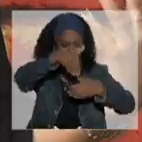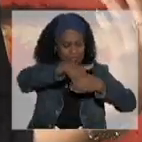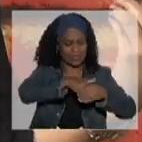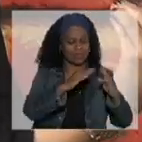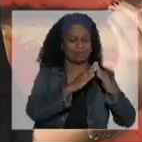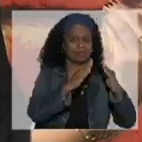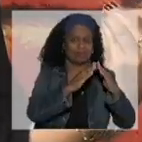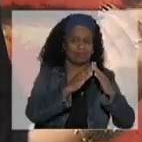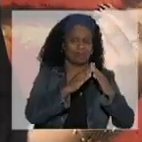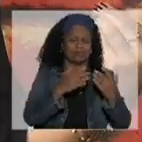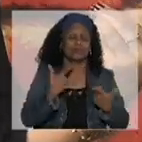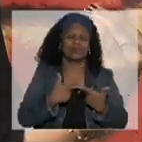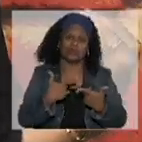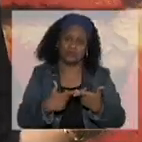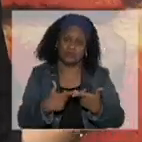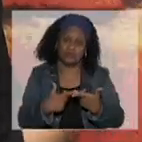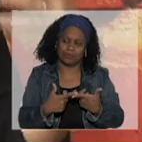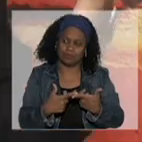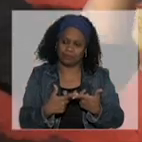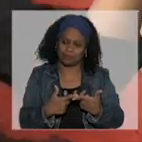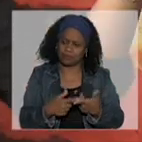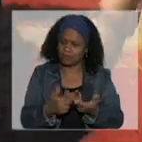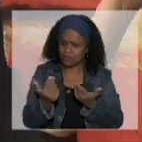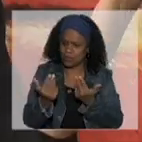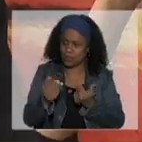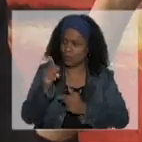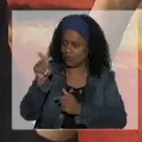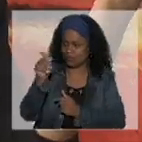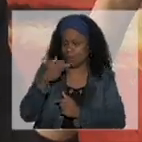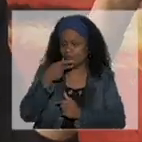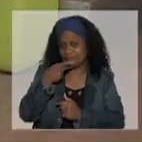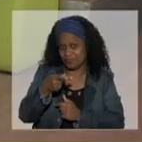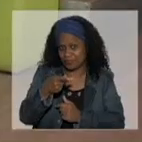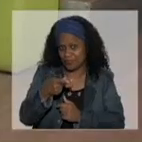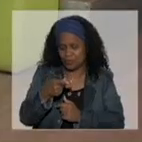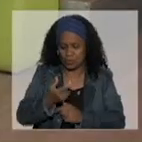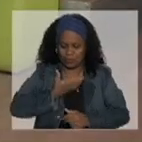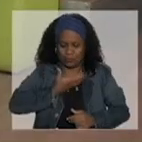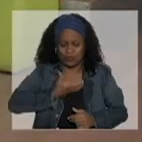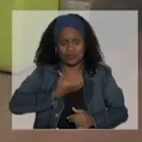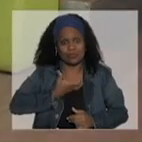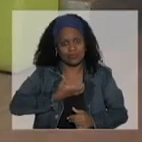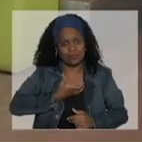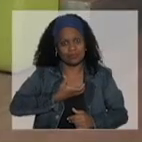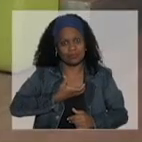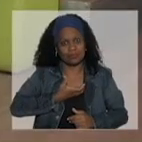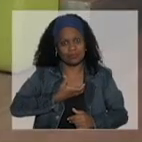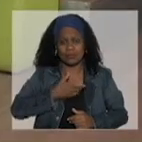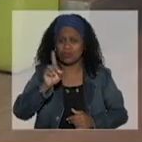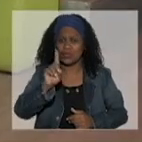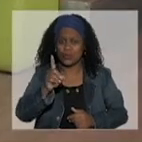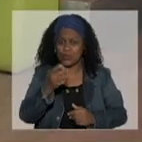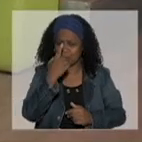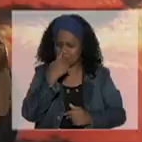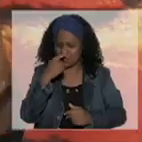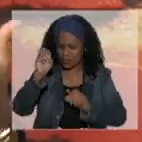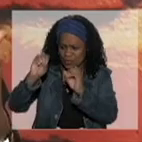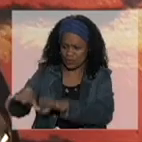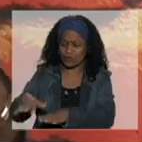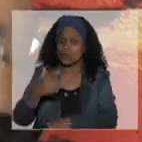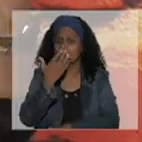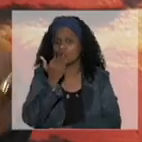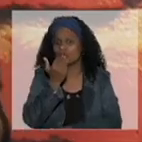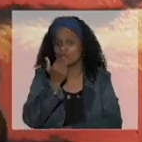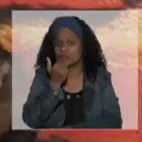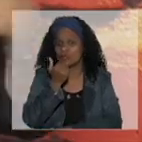de casa deputado porque hoje é como ela falou a dayse falou da questão do natal é uma questão de não desperdiçar lhe